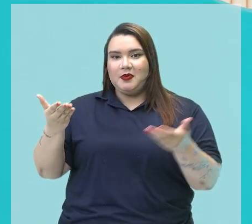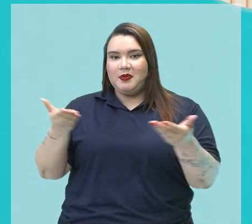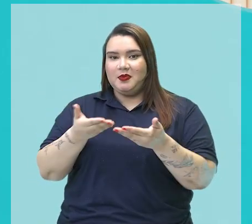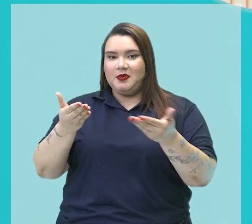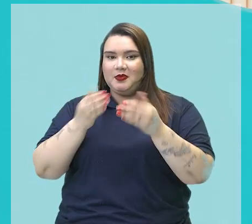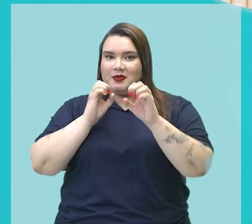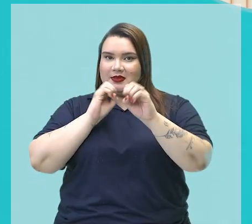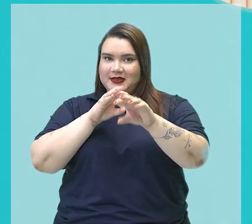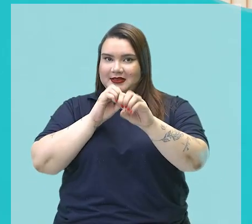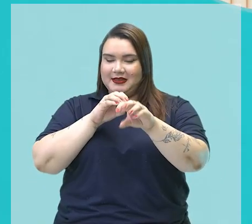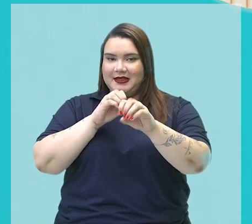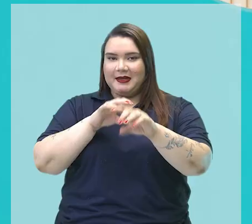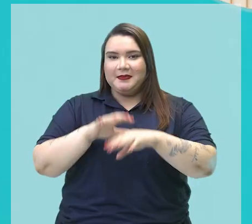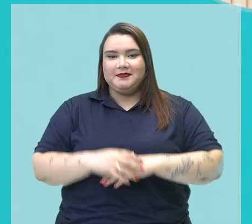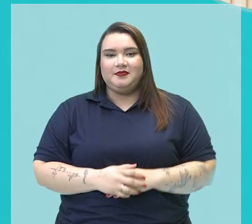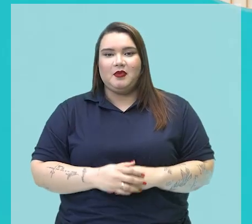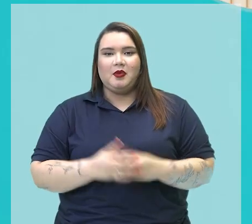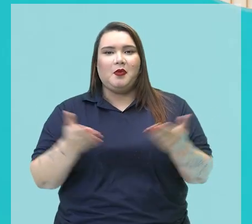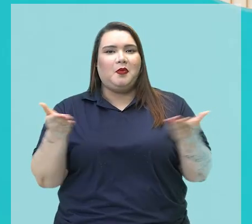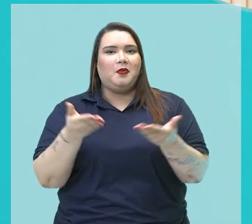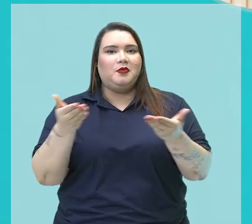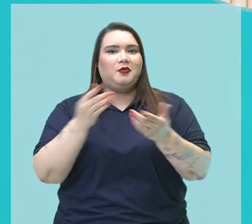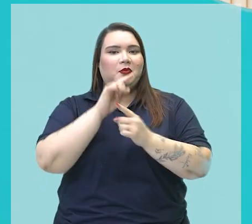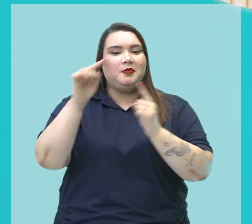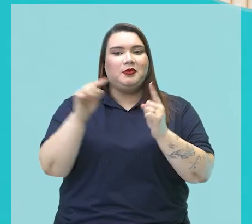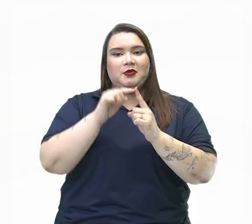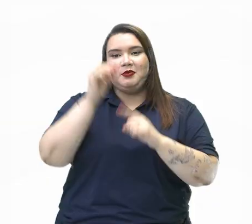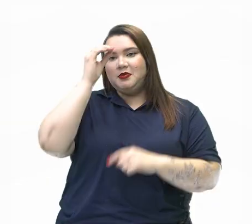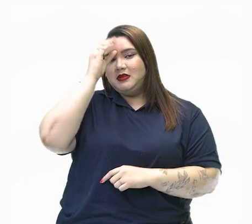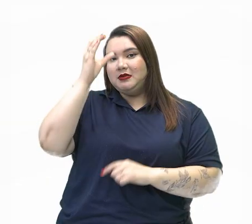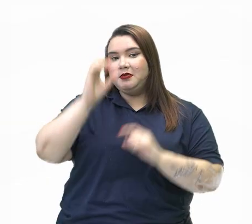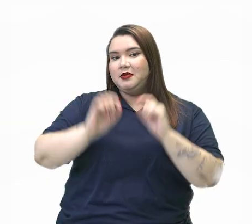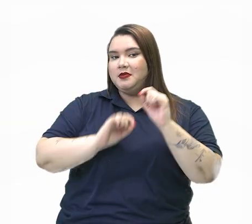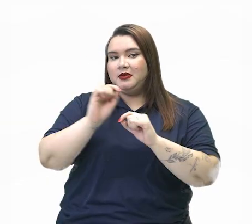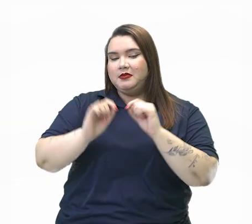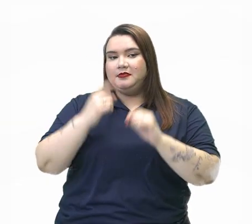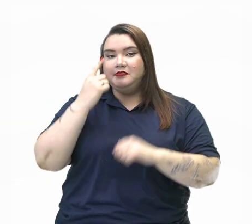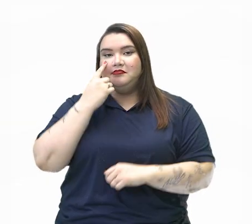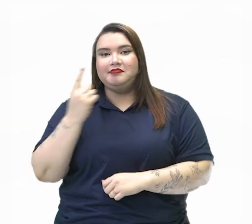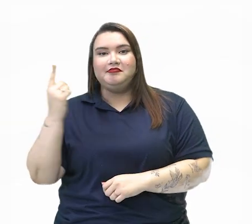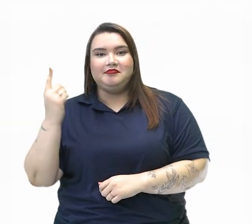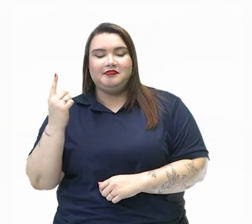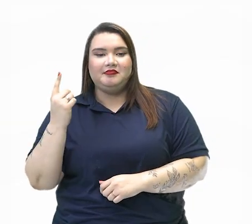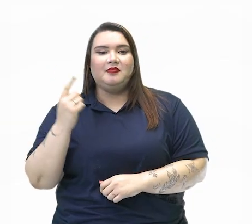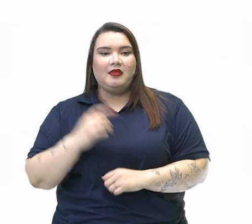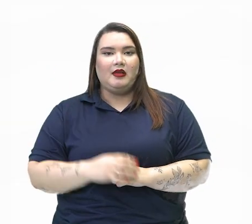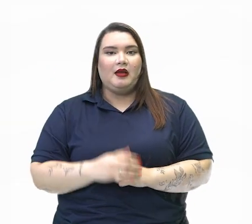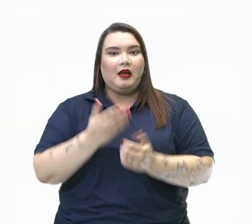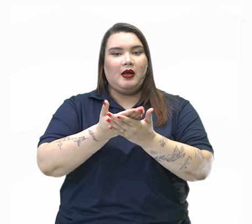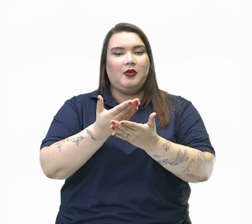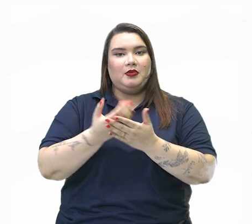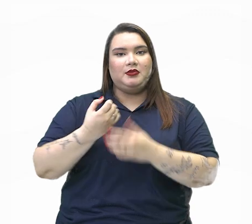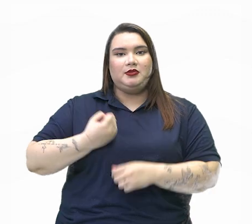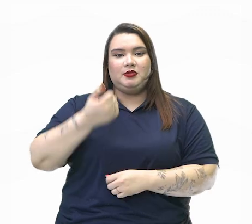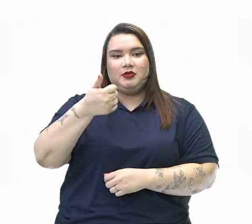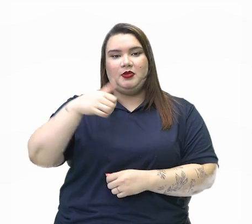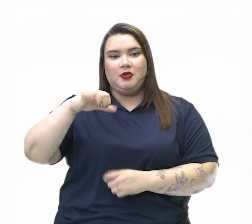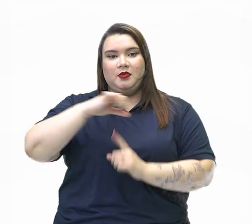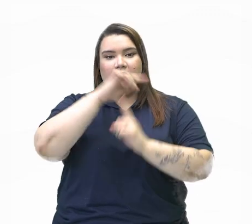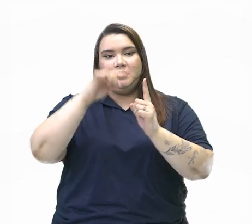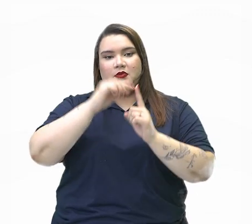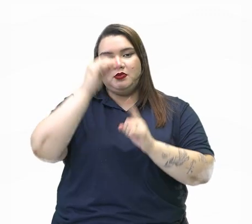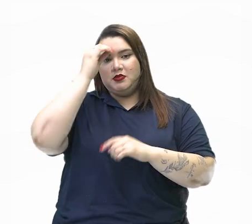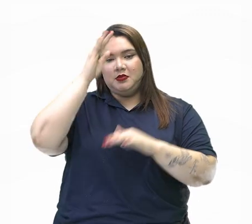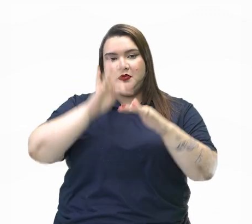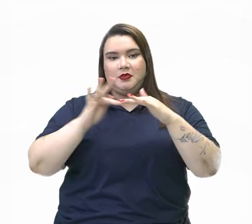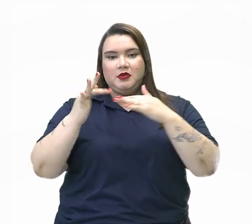juntos durante essa aula. Vamos dar uma olhadinha no nosso objeto de conhecimento? Olha só, nosso objeto de conhecimento, então, mídias e ferramentas digitais